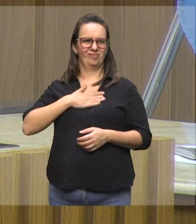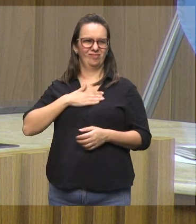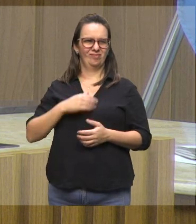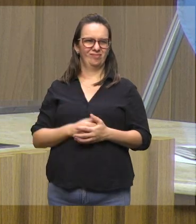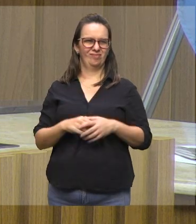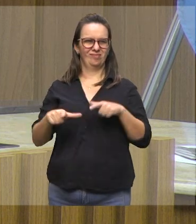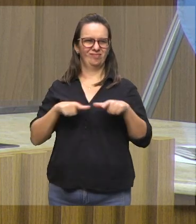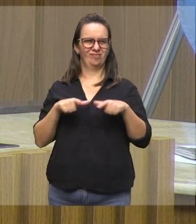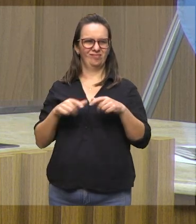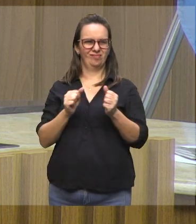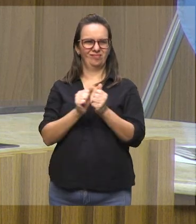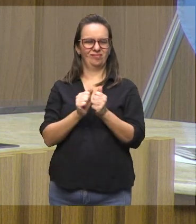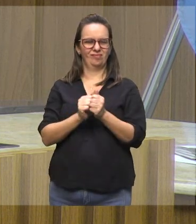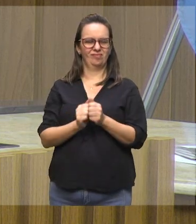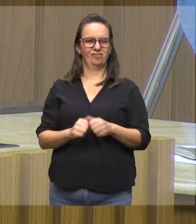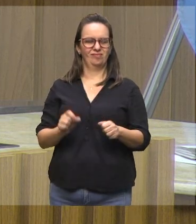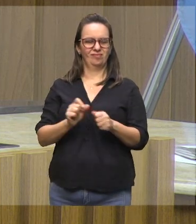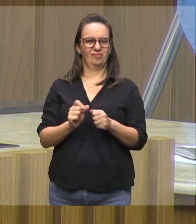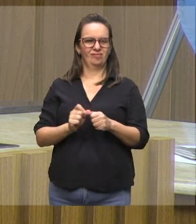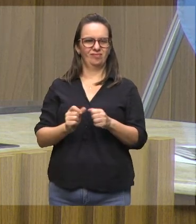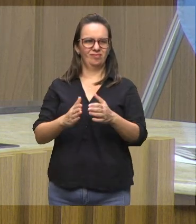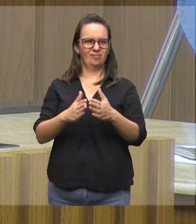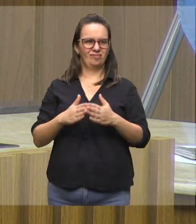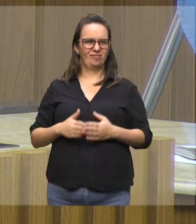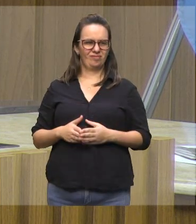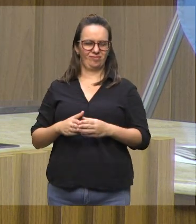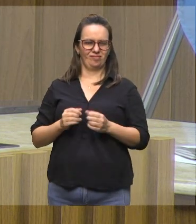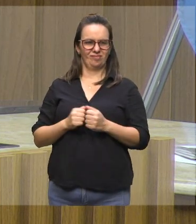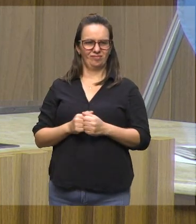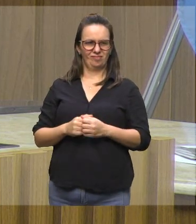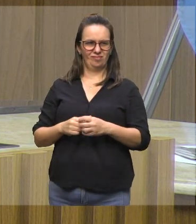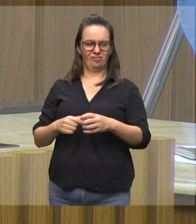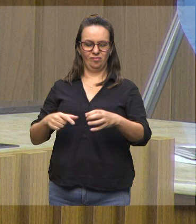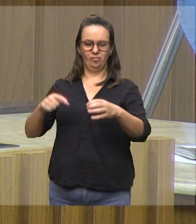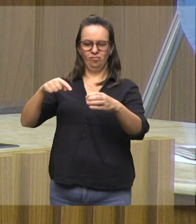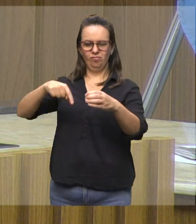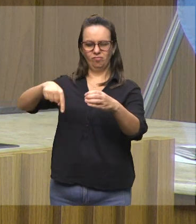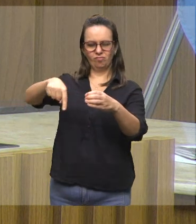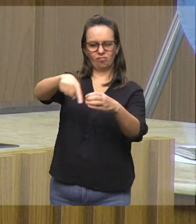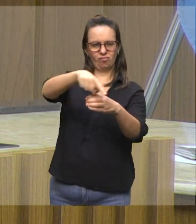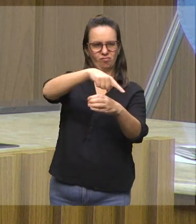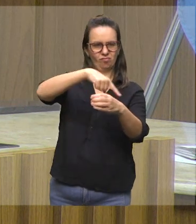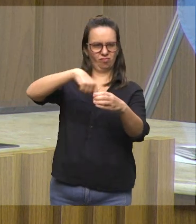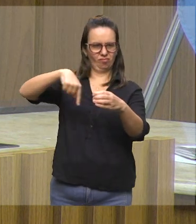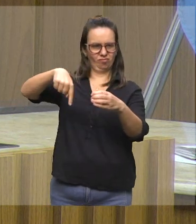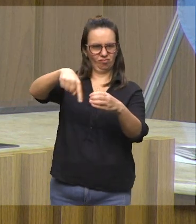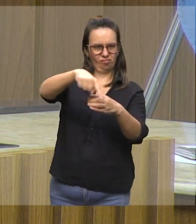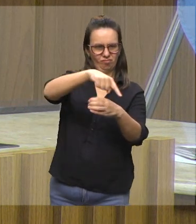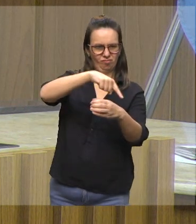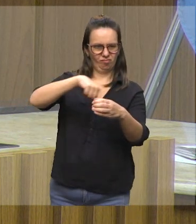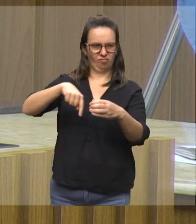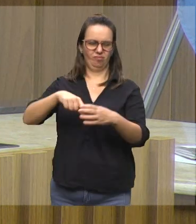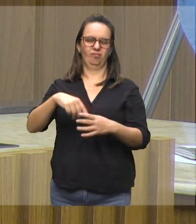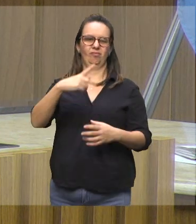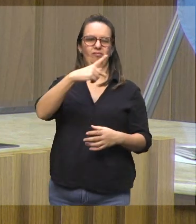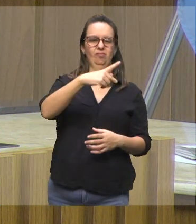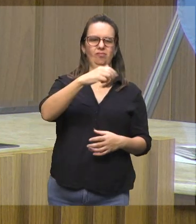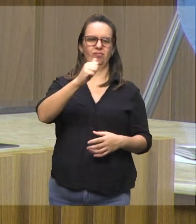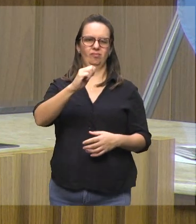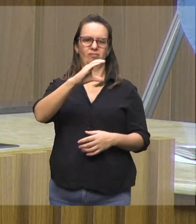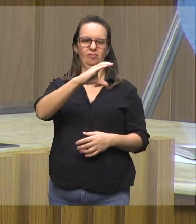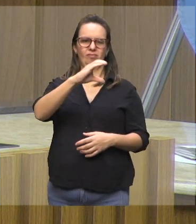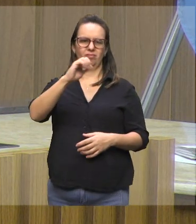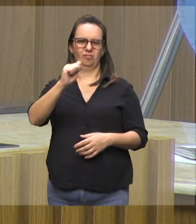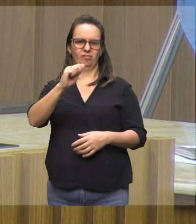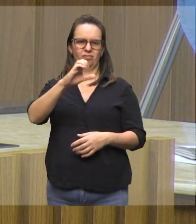um requerimento a respeito de uma rotatória ali no bairro Pacaembu. Né, já há tempo nós